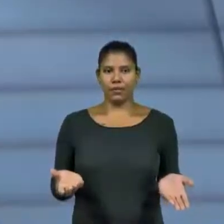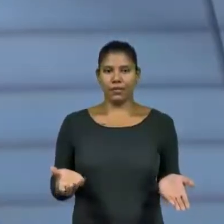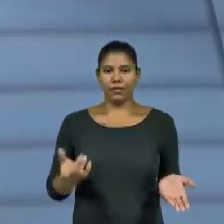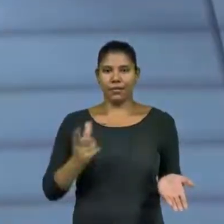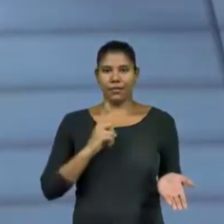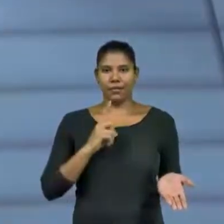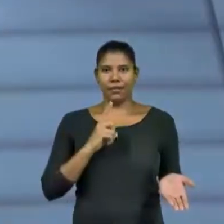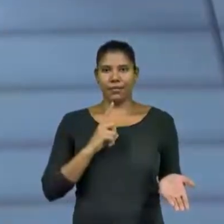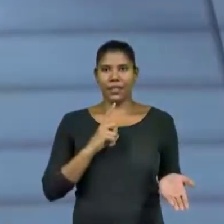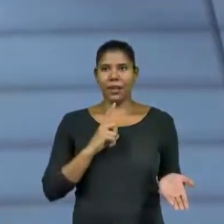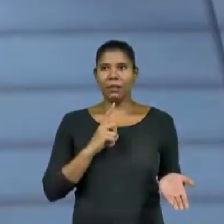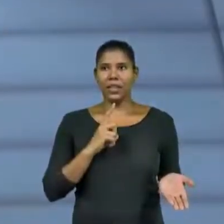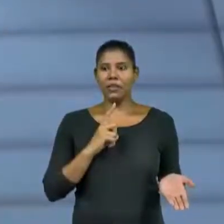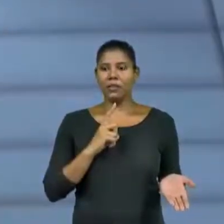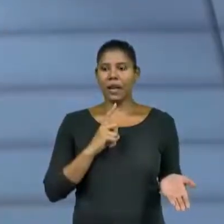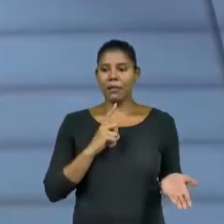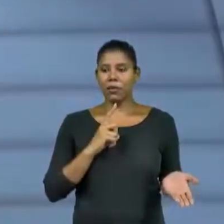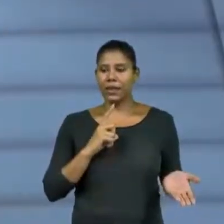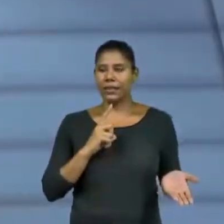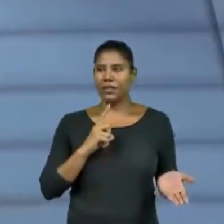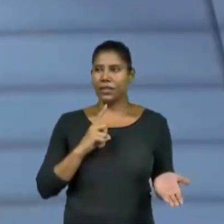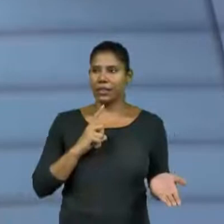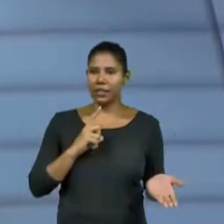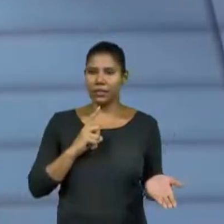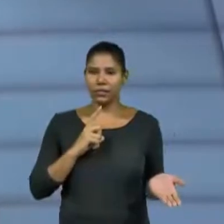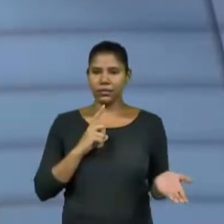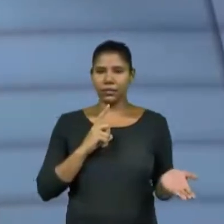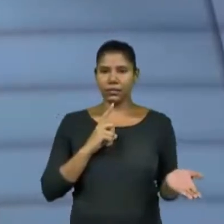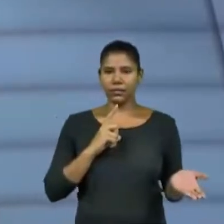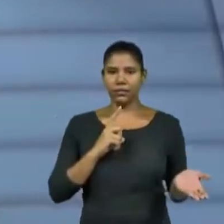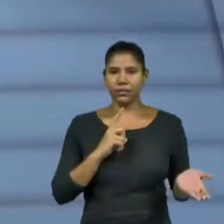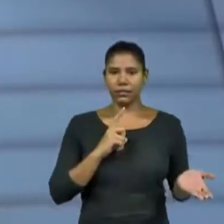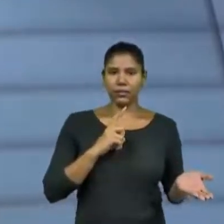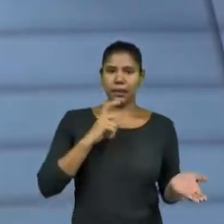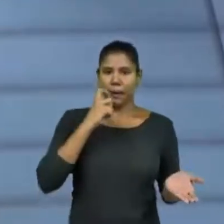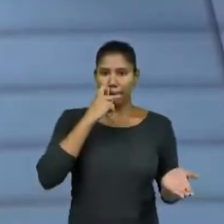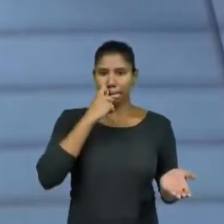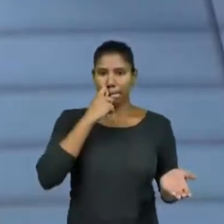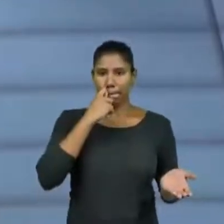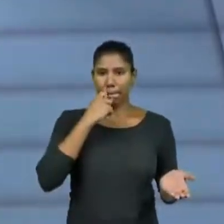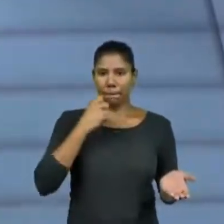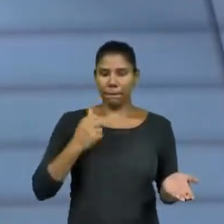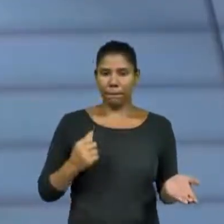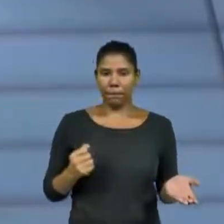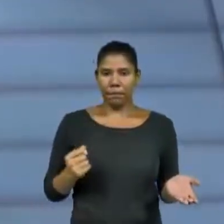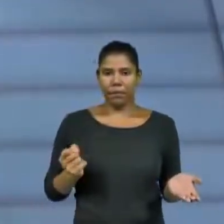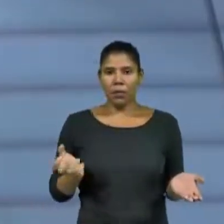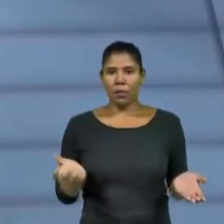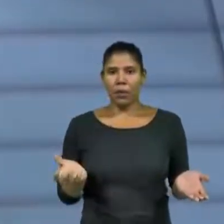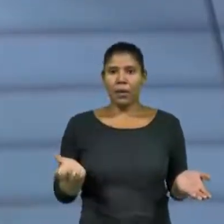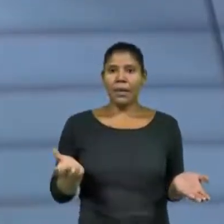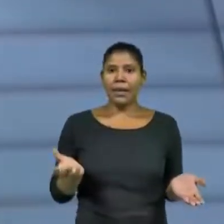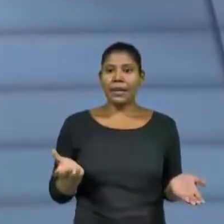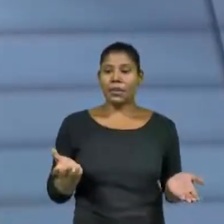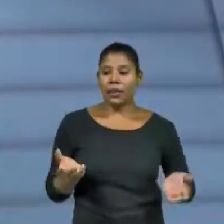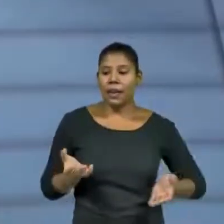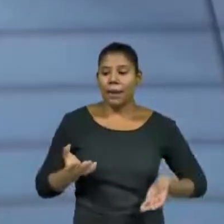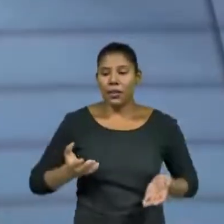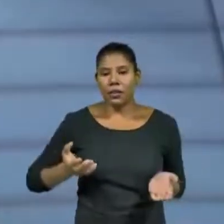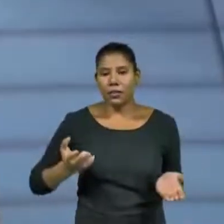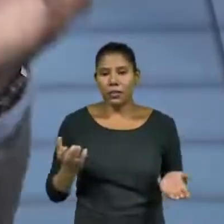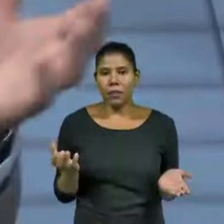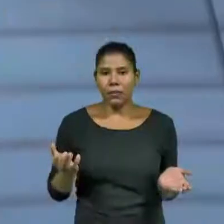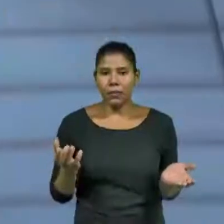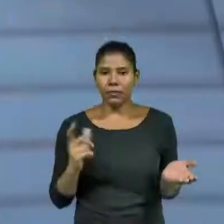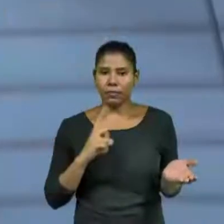choveu, né? E adquirindo energia termoelétrica caríssima, algumas delas a 5, 6 vezes, até 10 vezes o